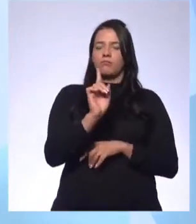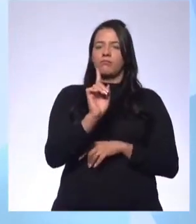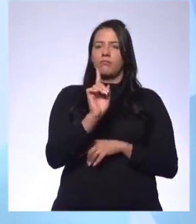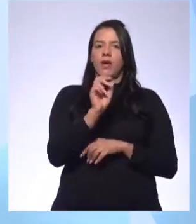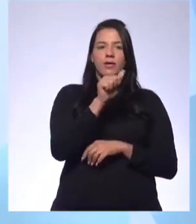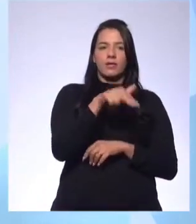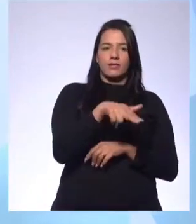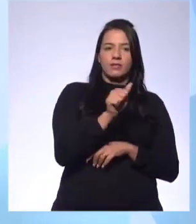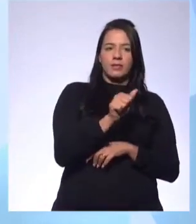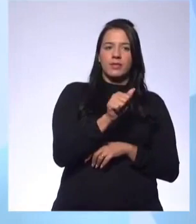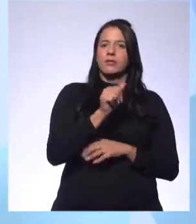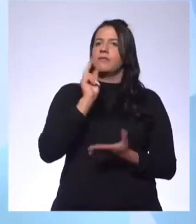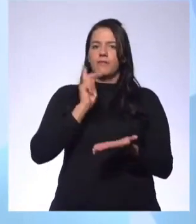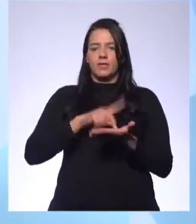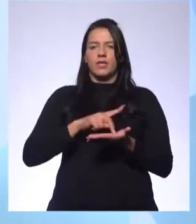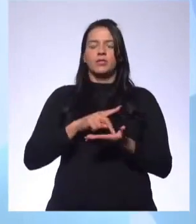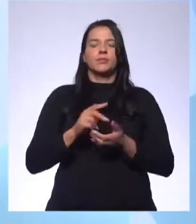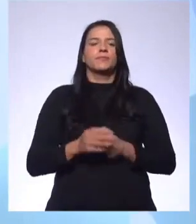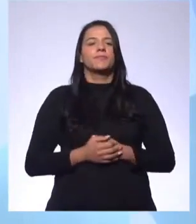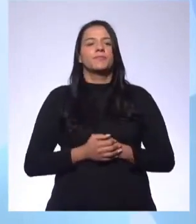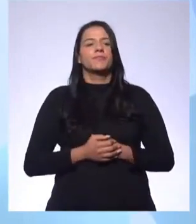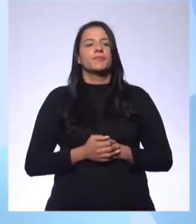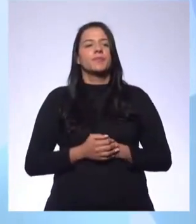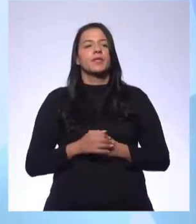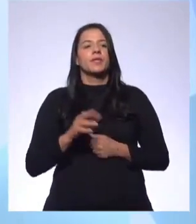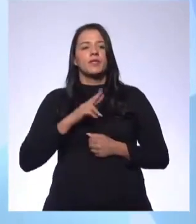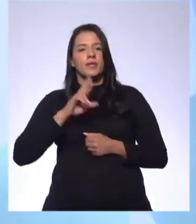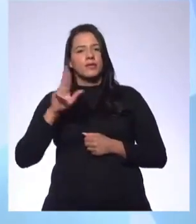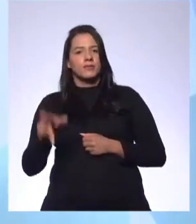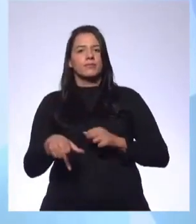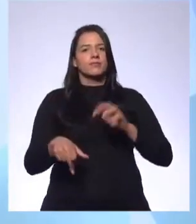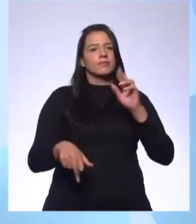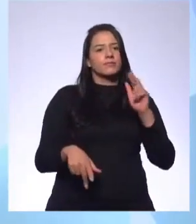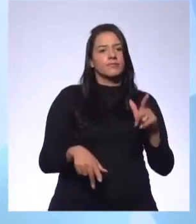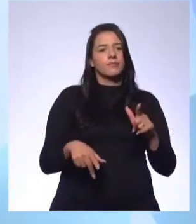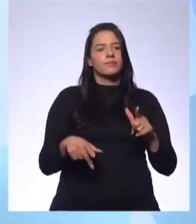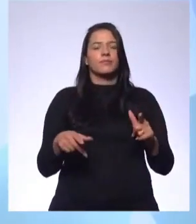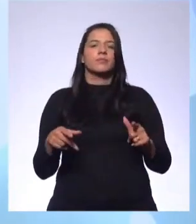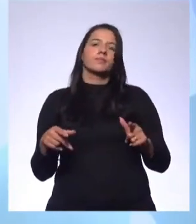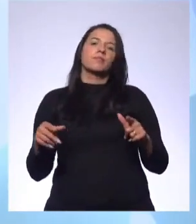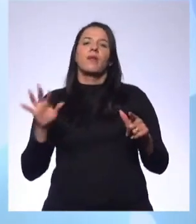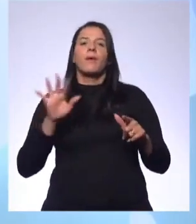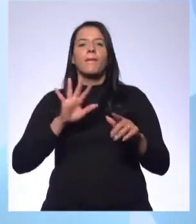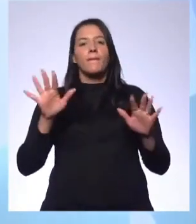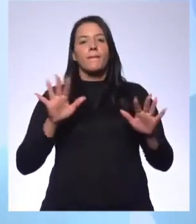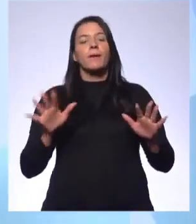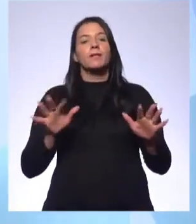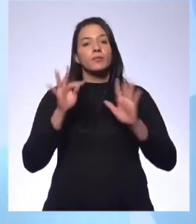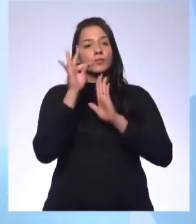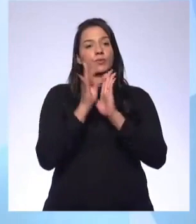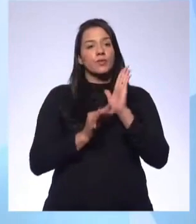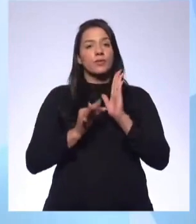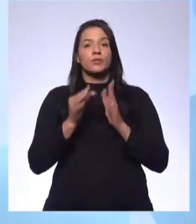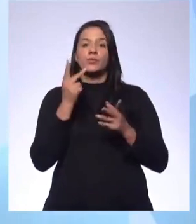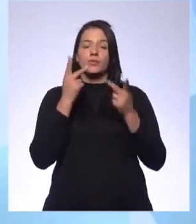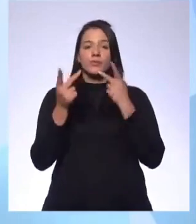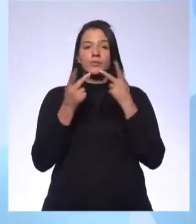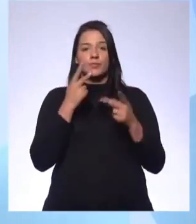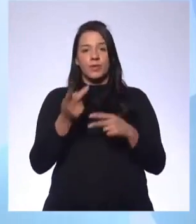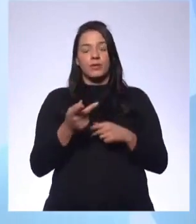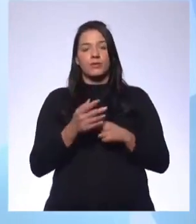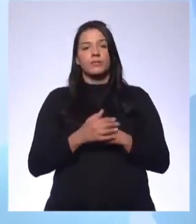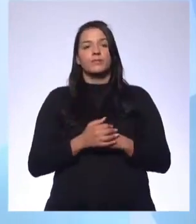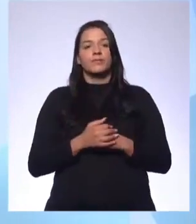sonha, aquilo seria real. Então, há aí algumas diferenças básicas de uma para outra, mas o texto dialoga, porque o